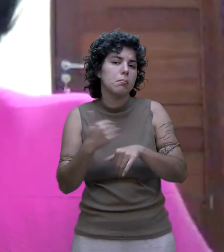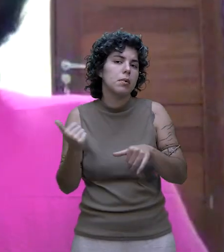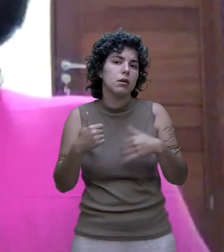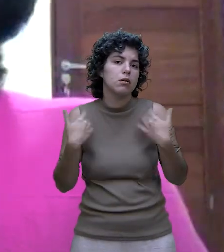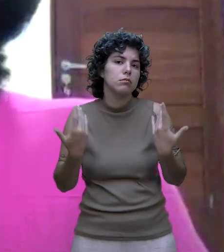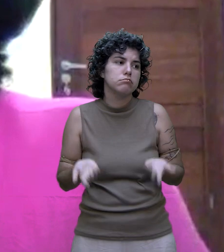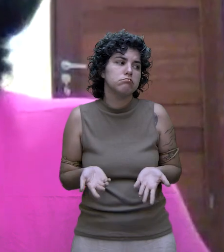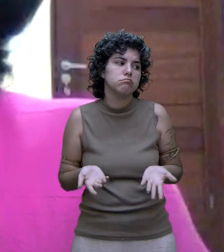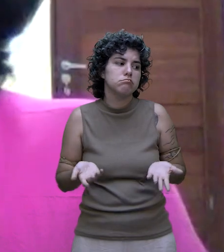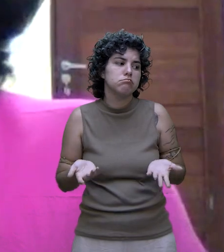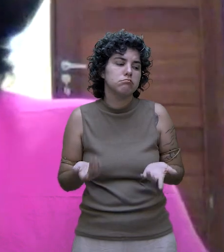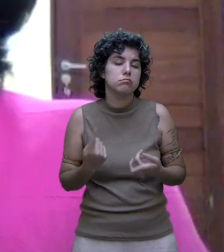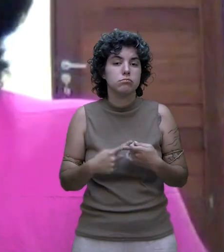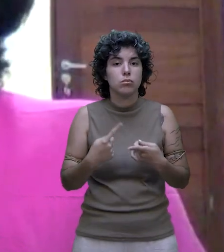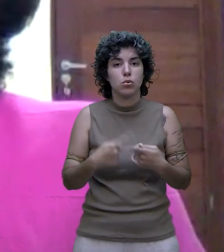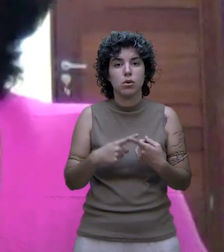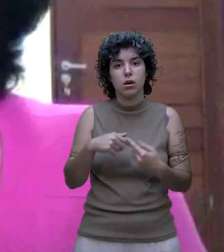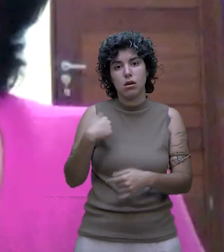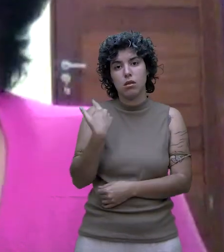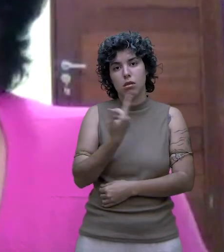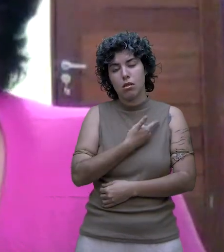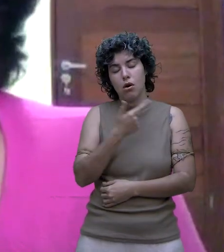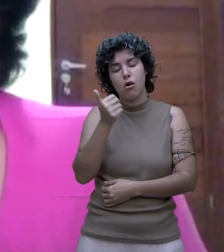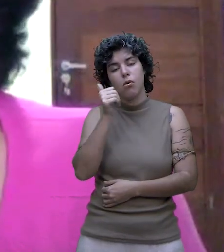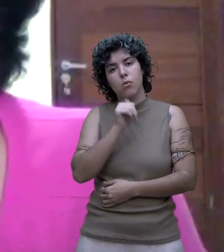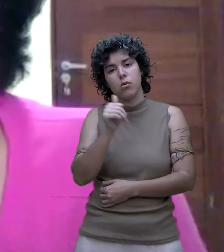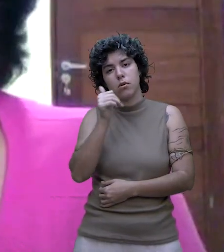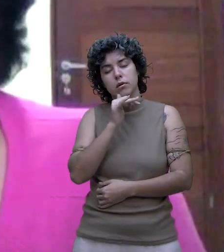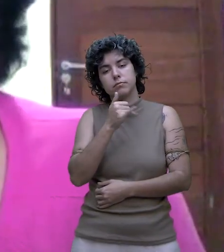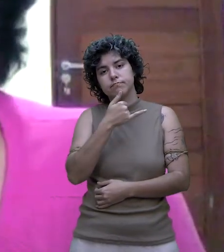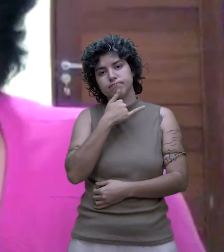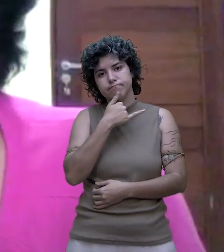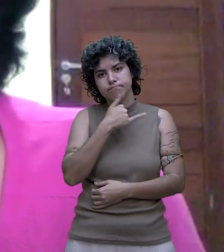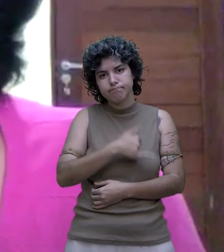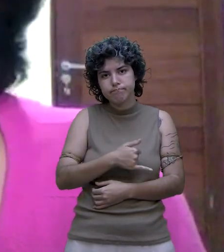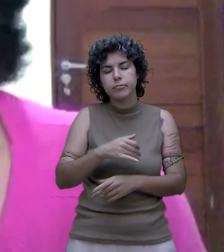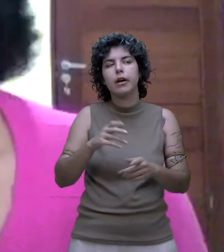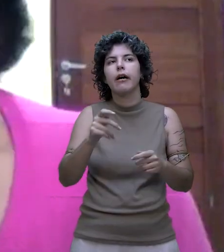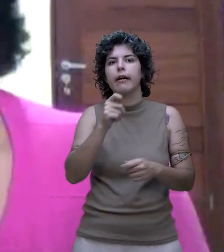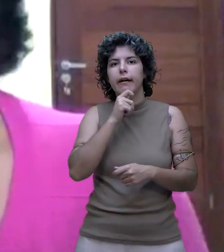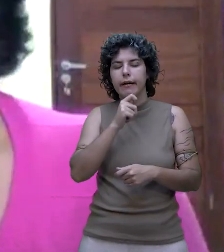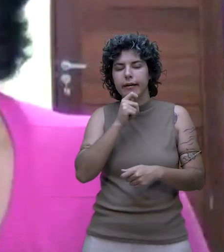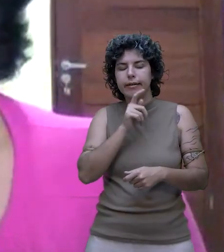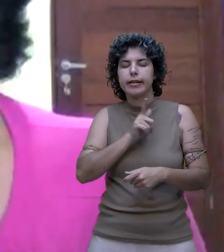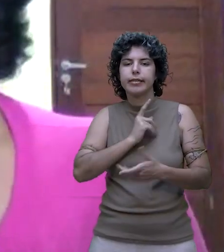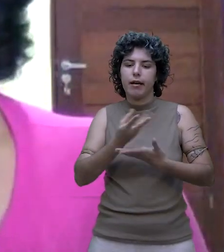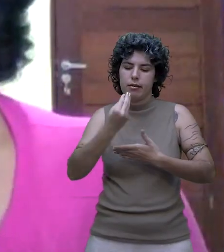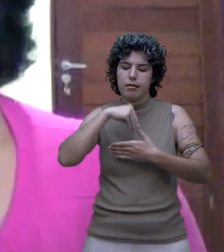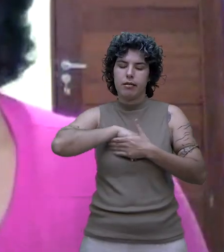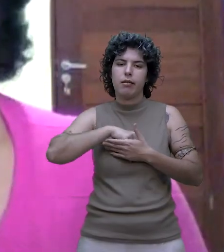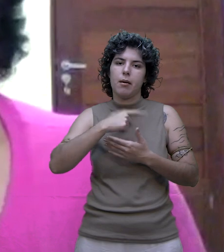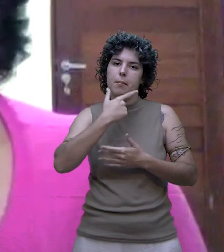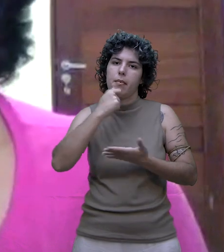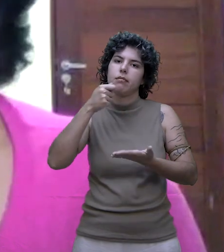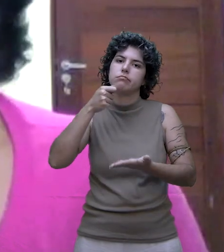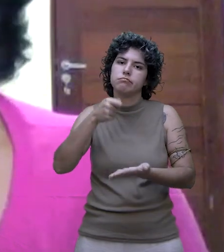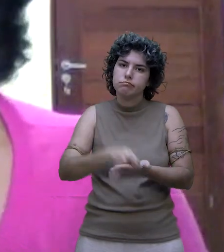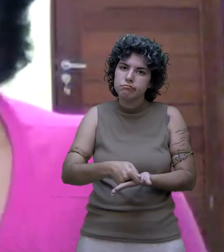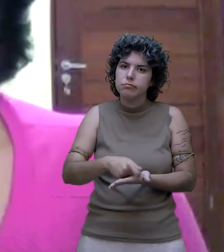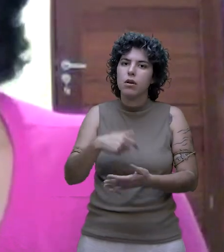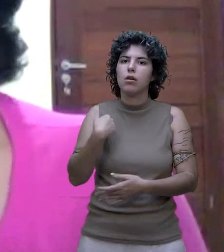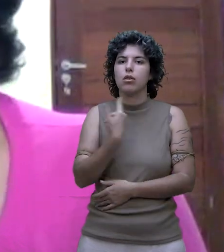homens, porque nós mulheres, infelizmente, ainda reproduzimos muito machismo. E aí a gente tem que